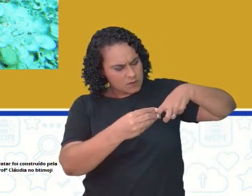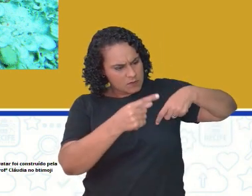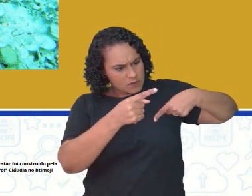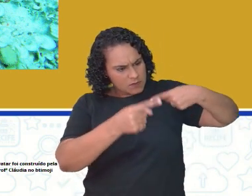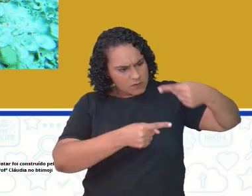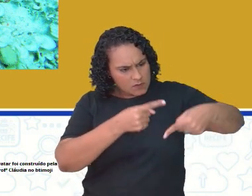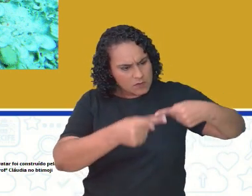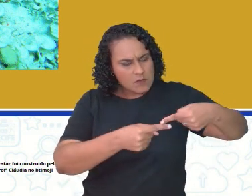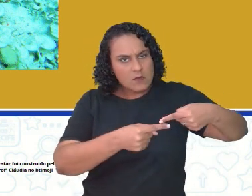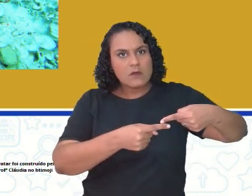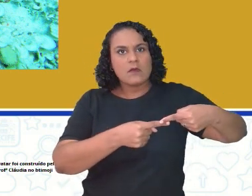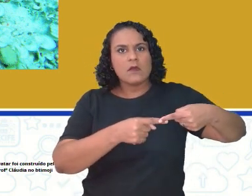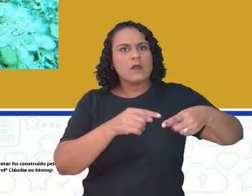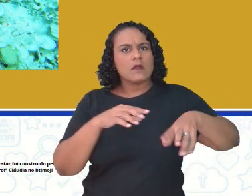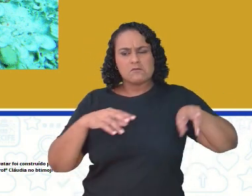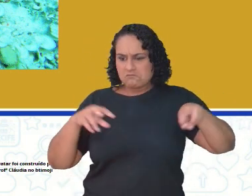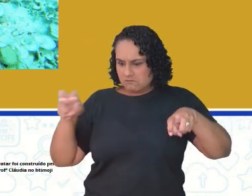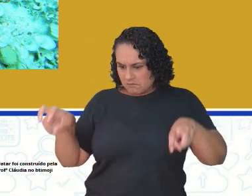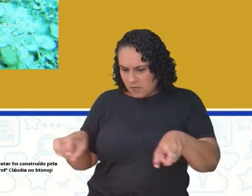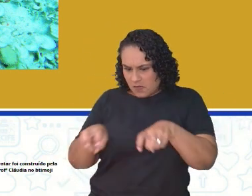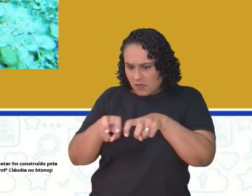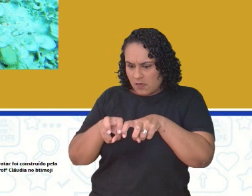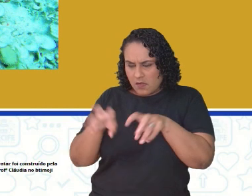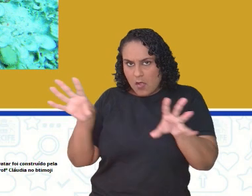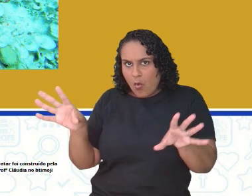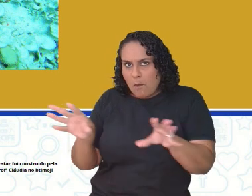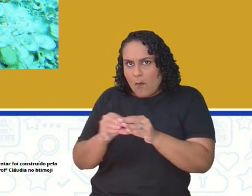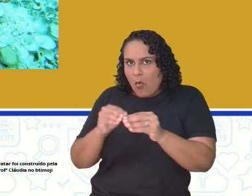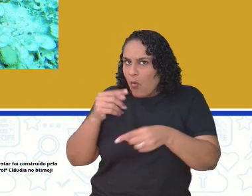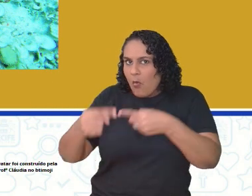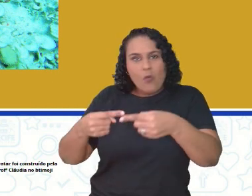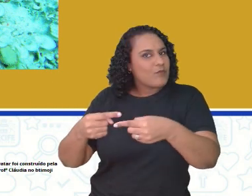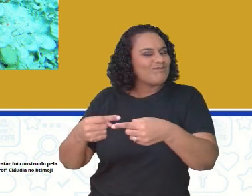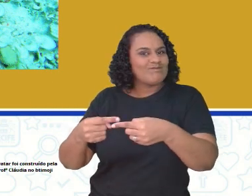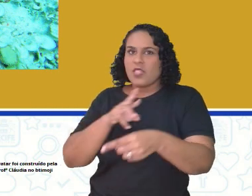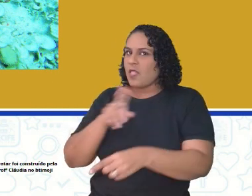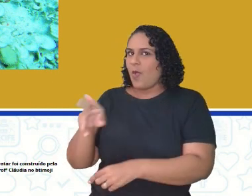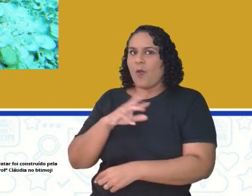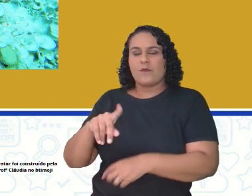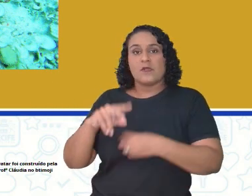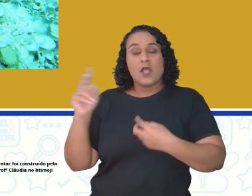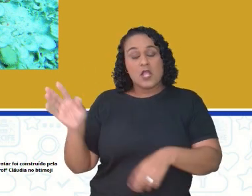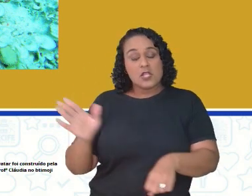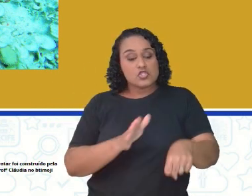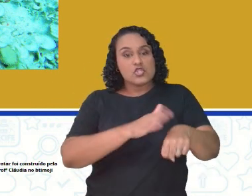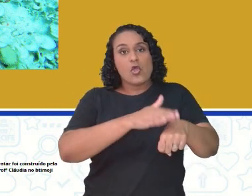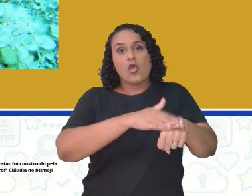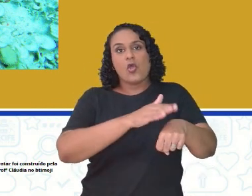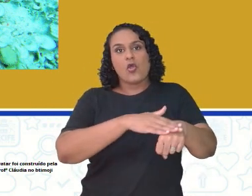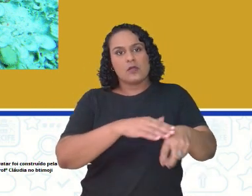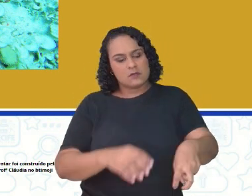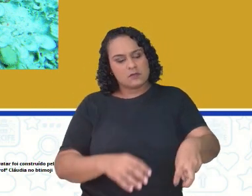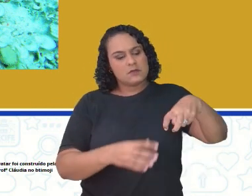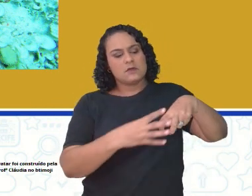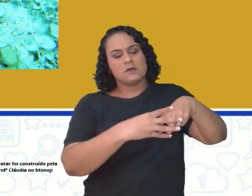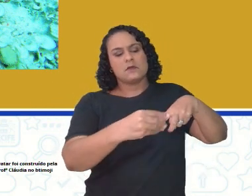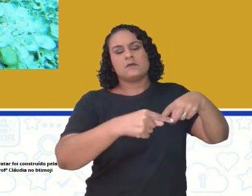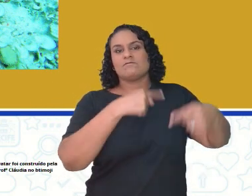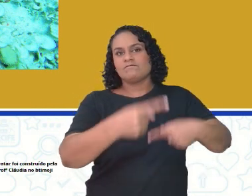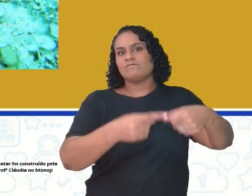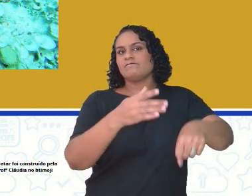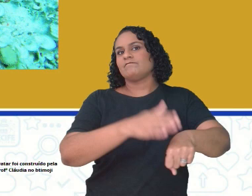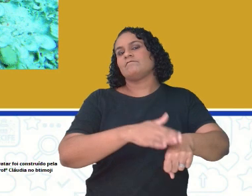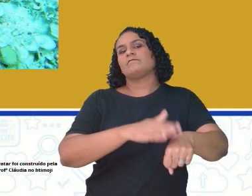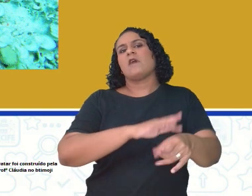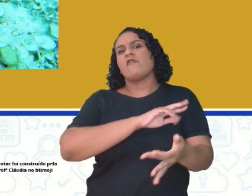material genético, ou seja, sem que haja a fusão dos gametas. Então, observamos aqui que vários